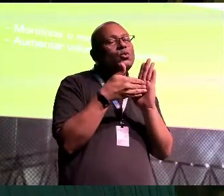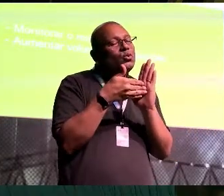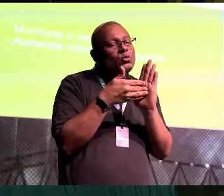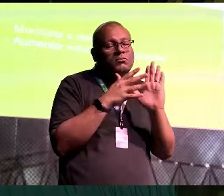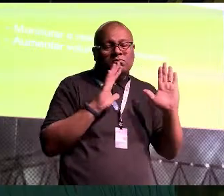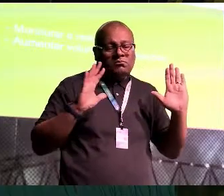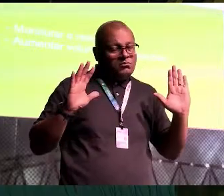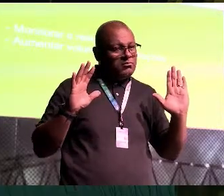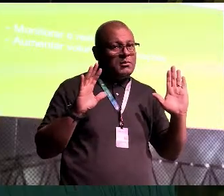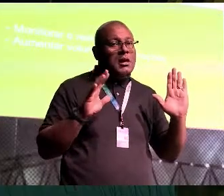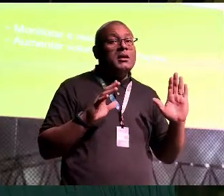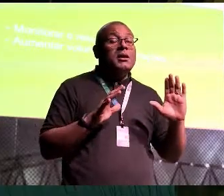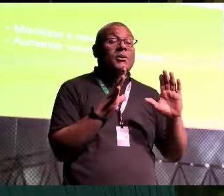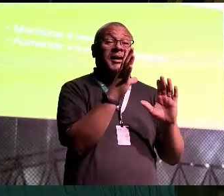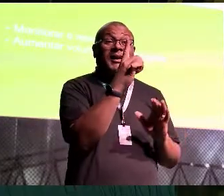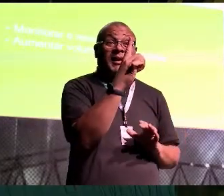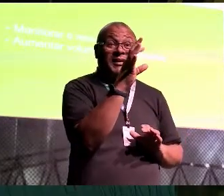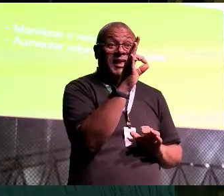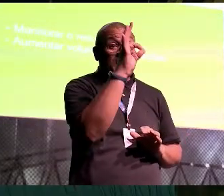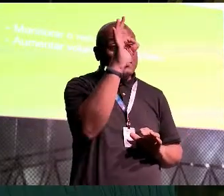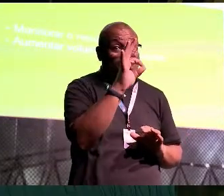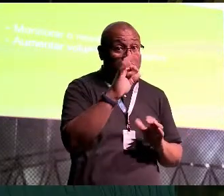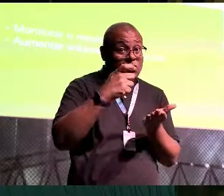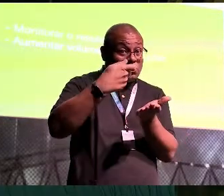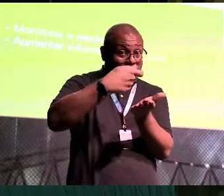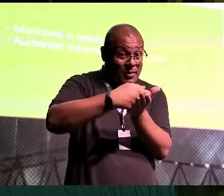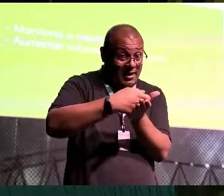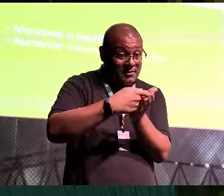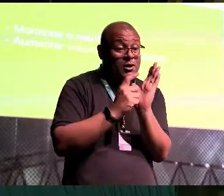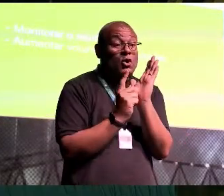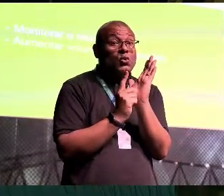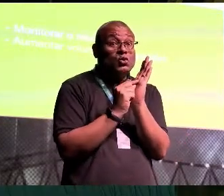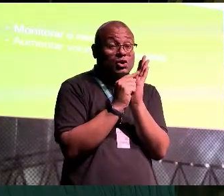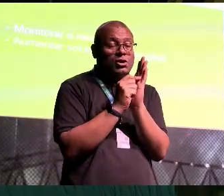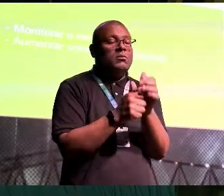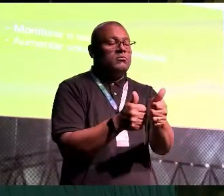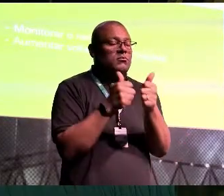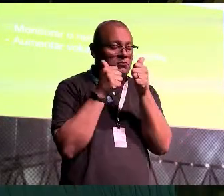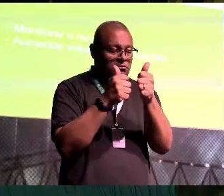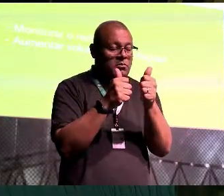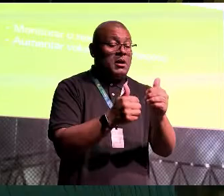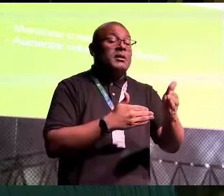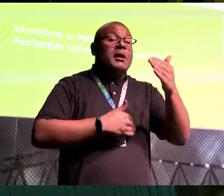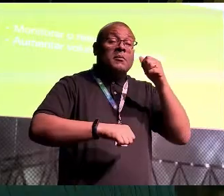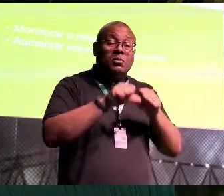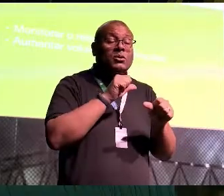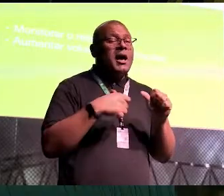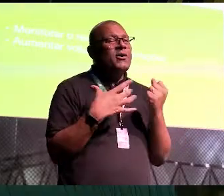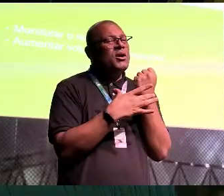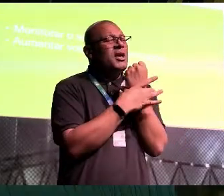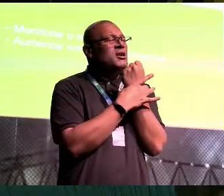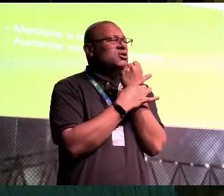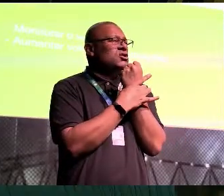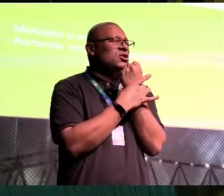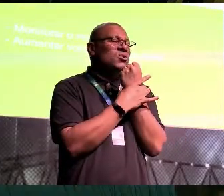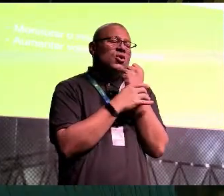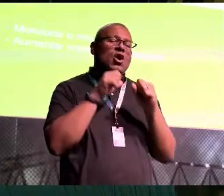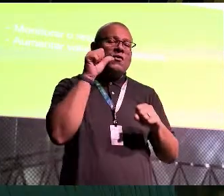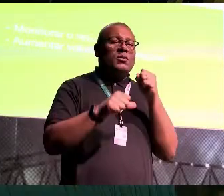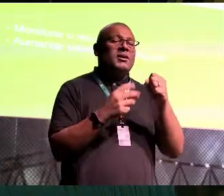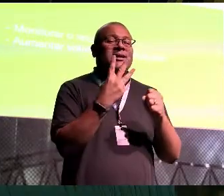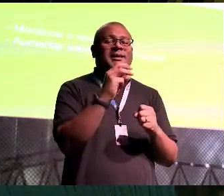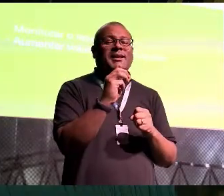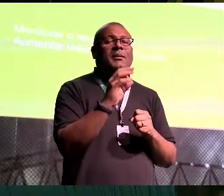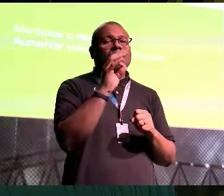toggle para 10% dos pagamentos e a gente monitora, viu que está tudo certo, a gente fala, me sinto seguro para poder aumentar isso para